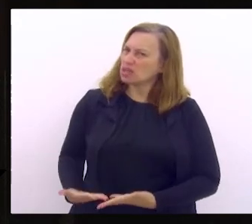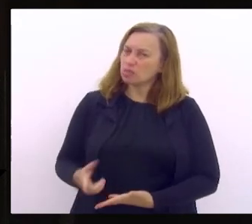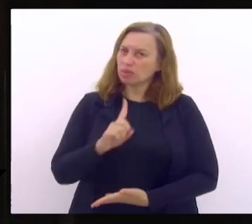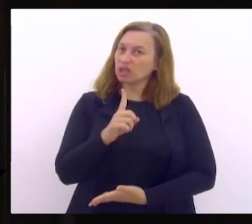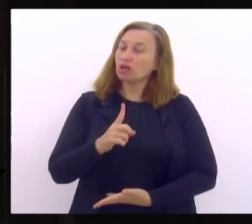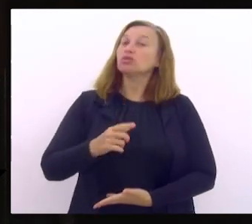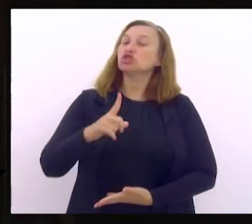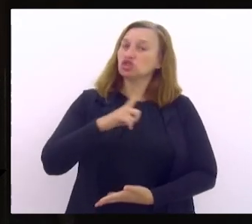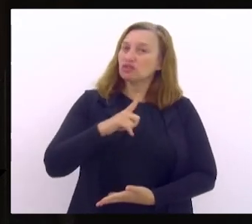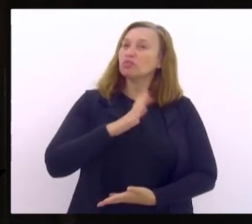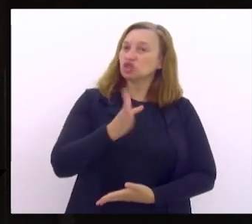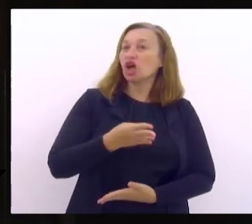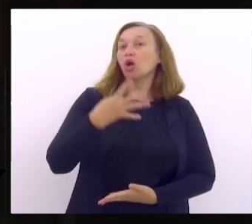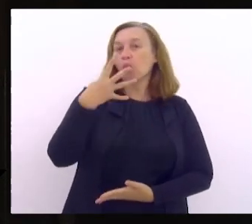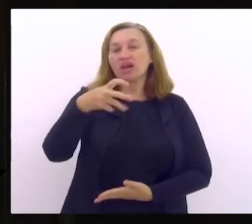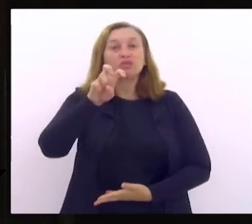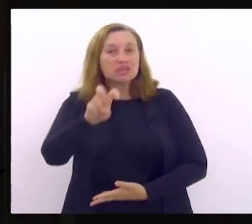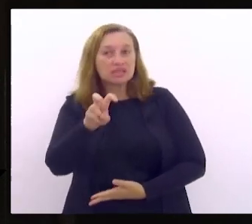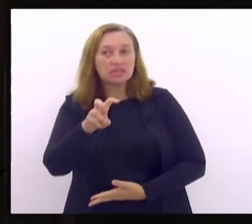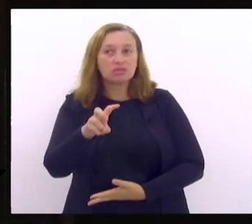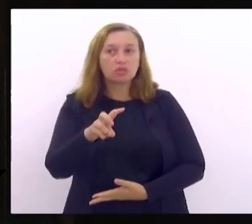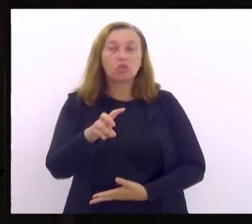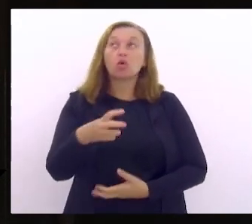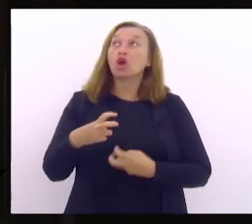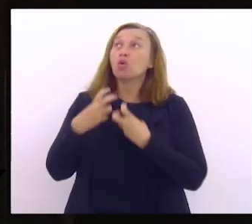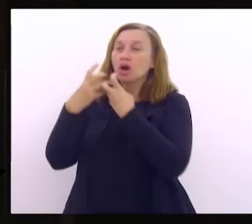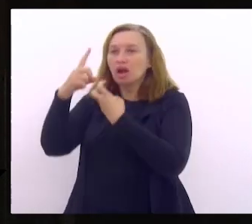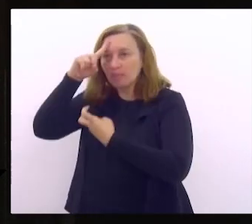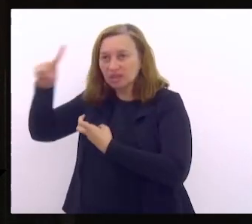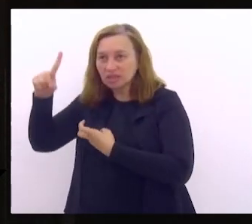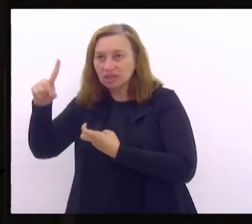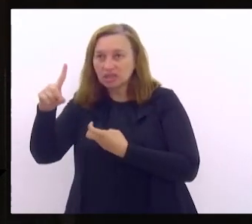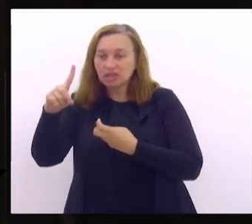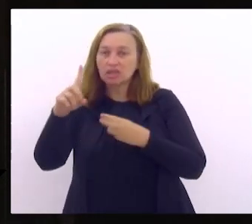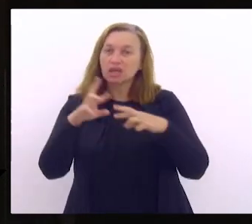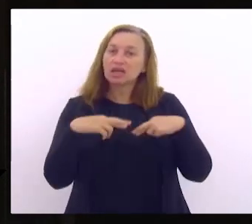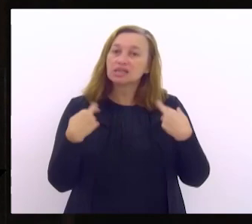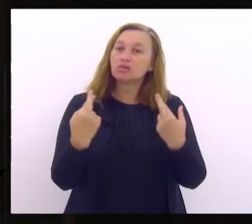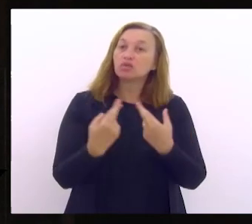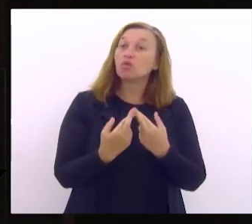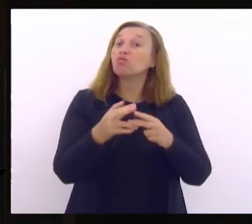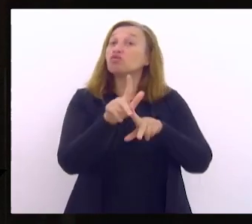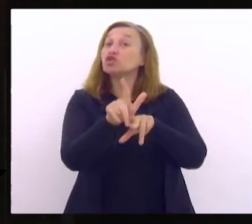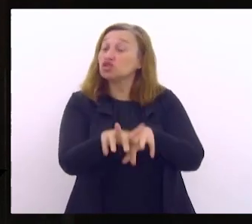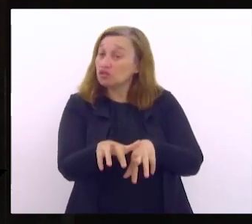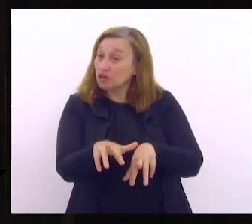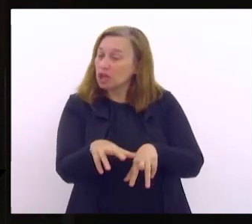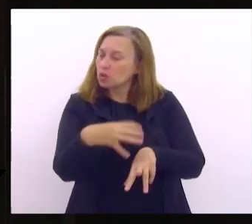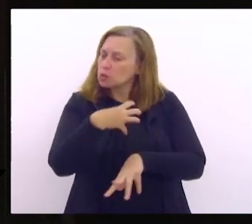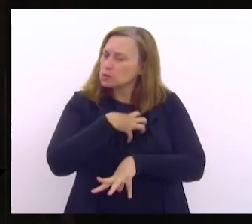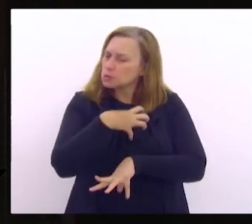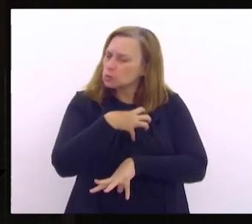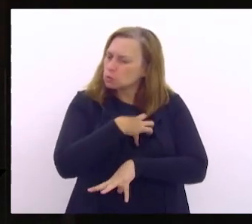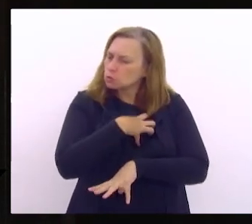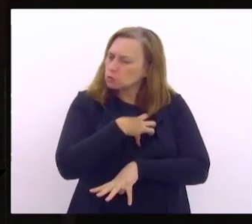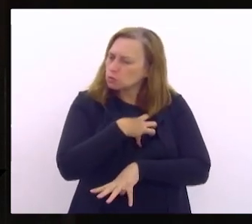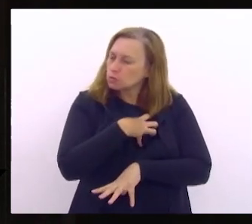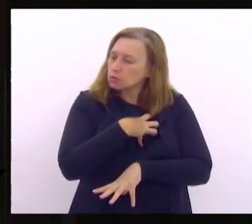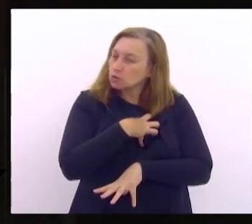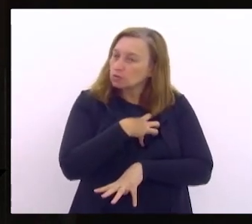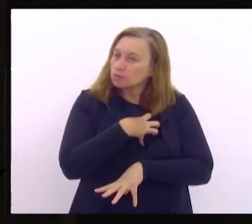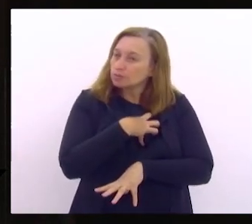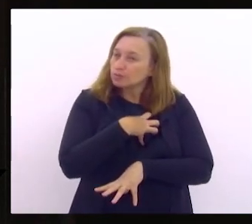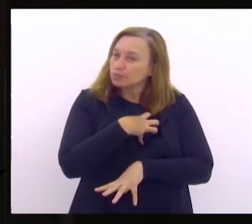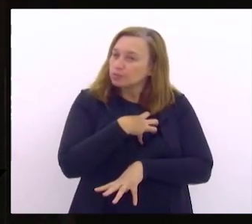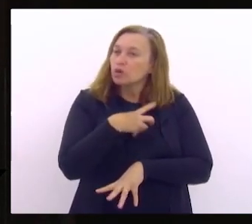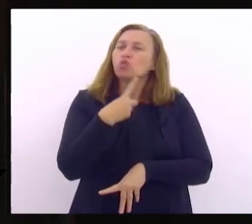nada. Então eu clamo a Deus, tenho muita fé, essa audiência foi diferente, e eu senti aqui um espírito